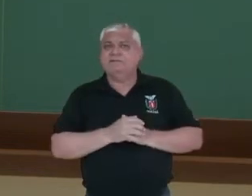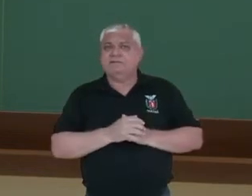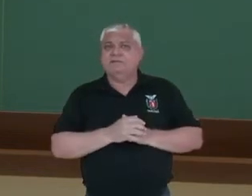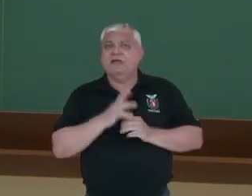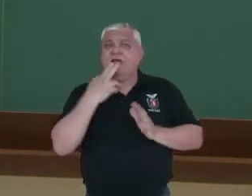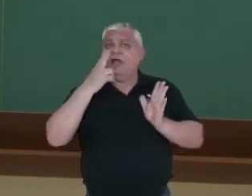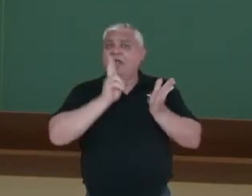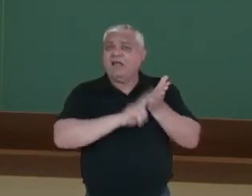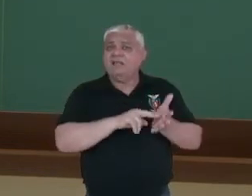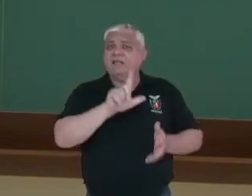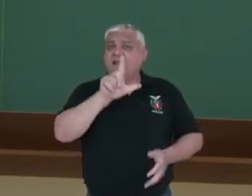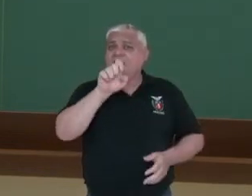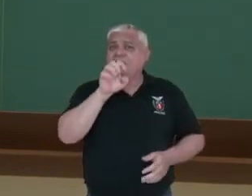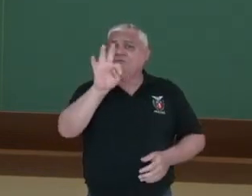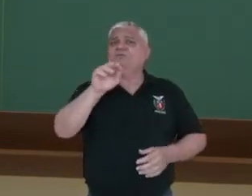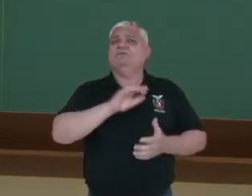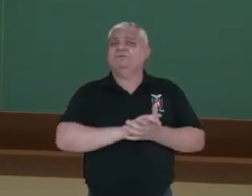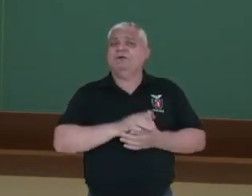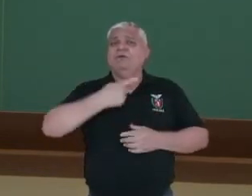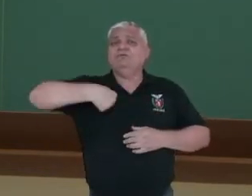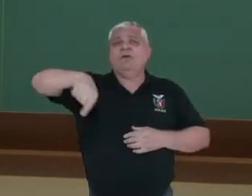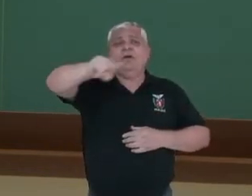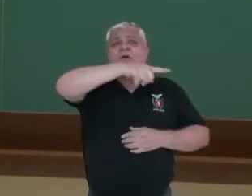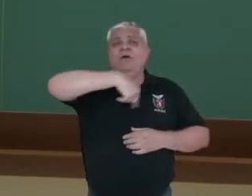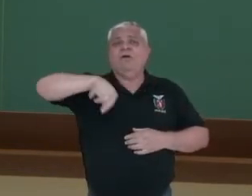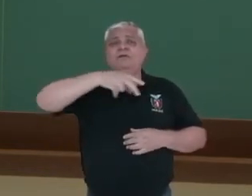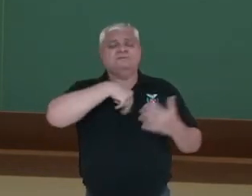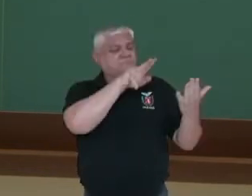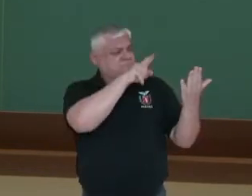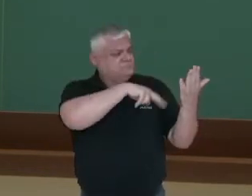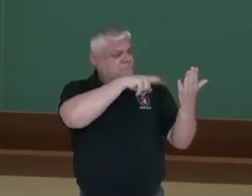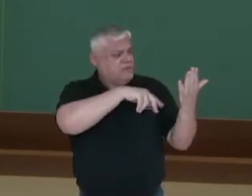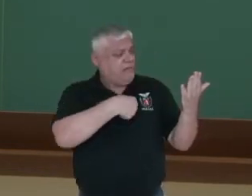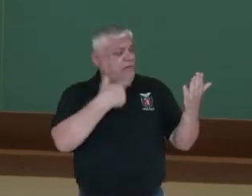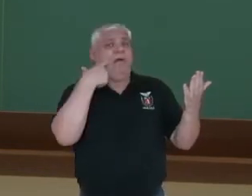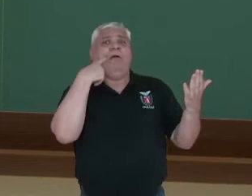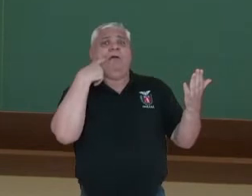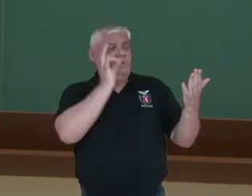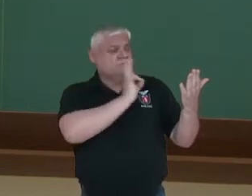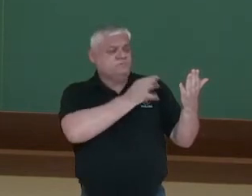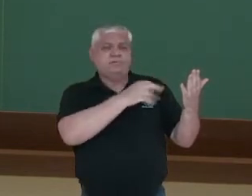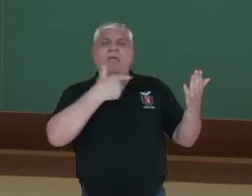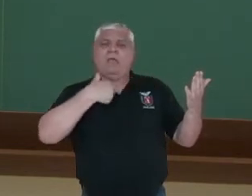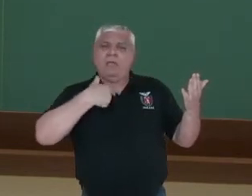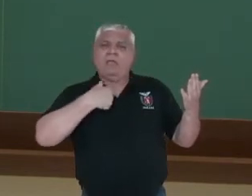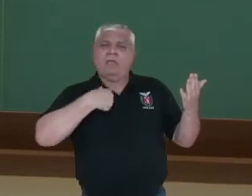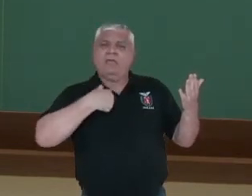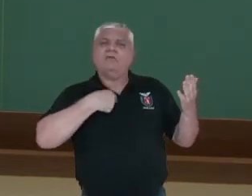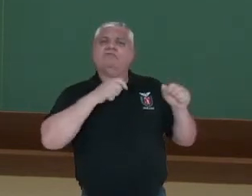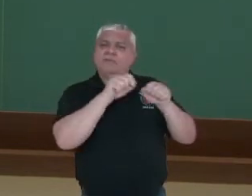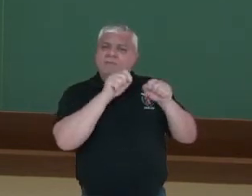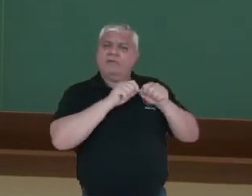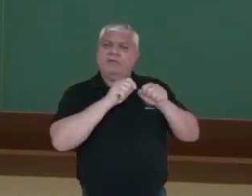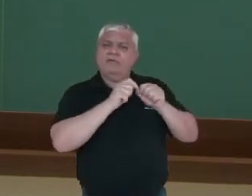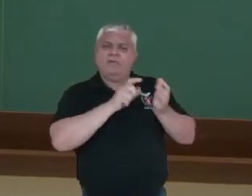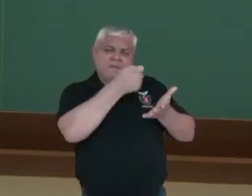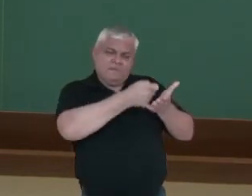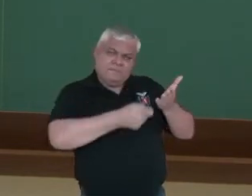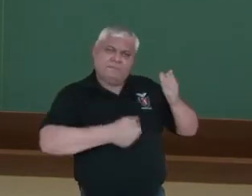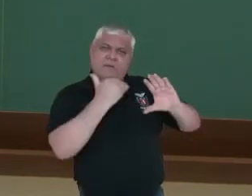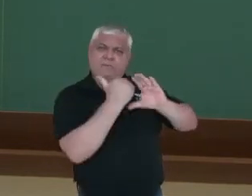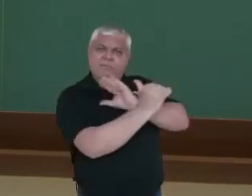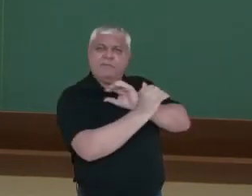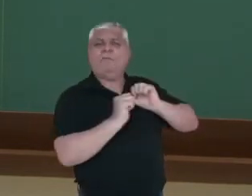do leitor, ou seja, nós vamos falar com o jornal e ao mesmo tempo que te fala com o jornal, nós mostramos a nossa opinião